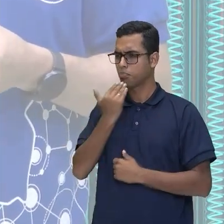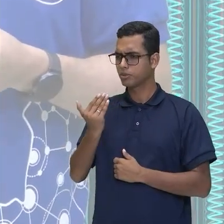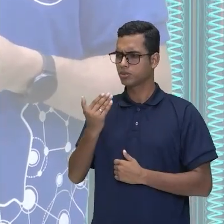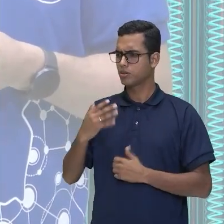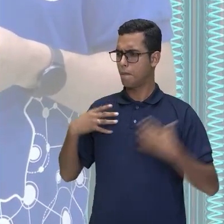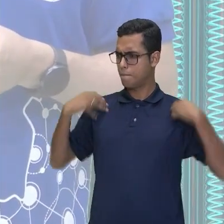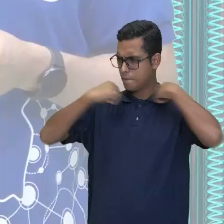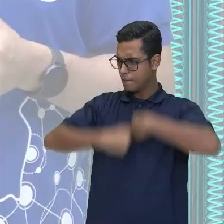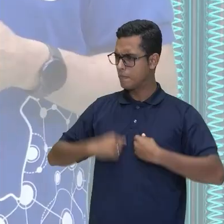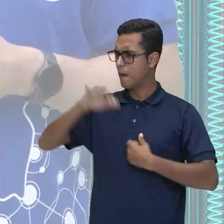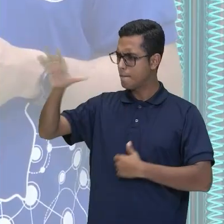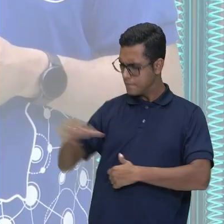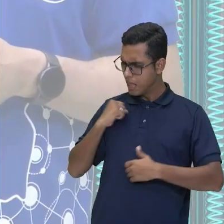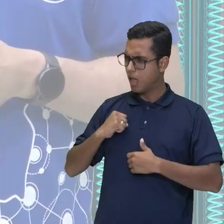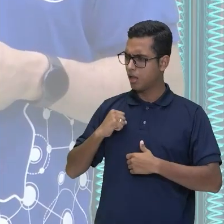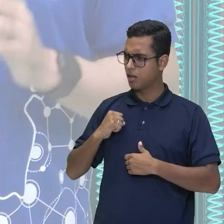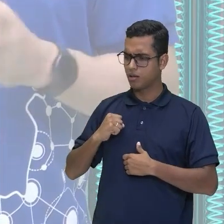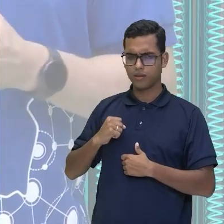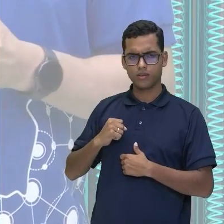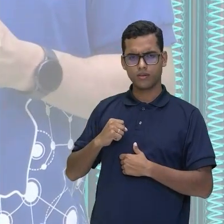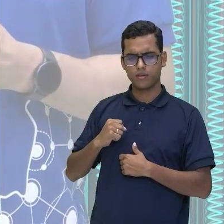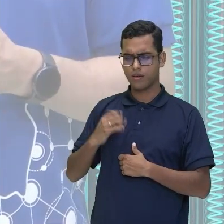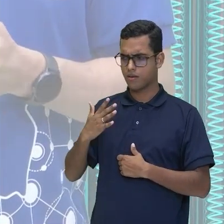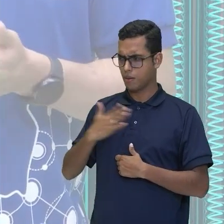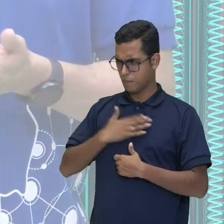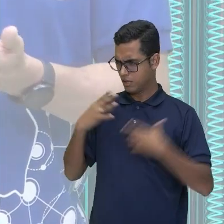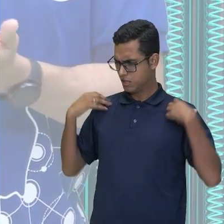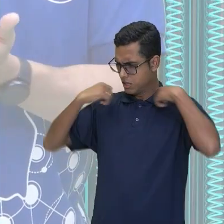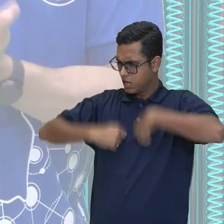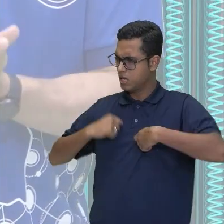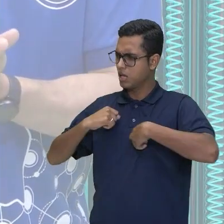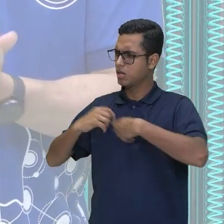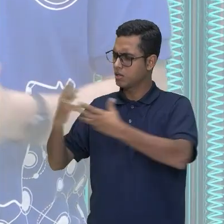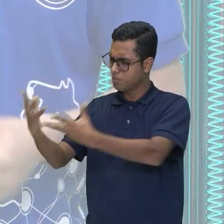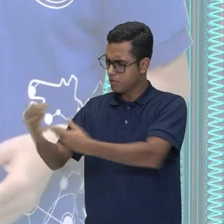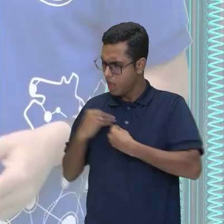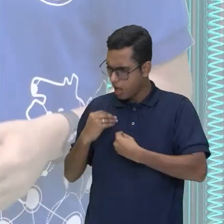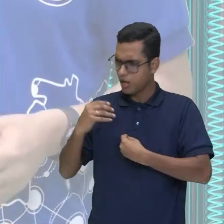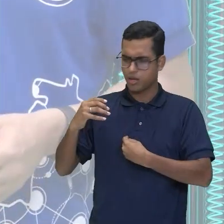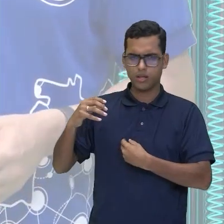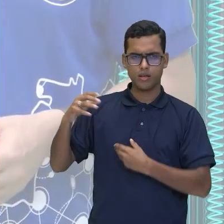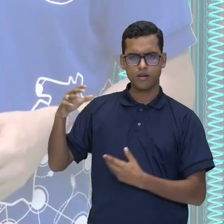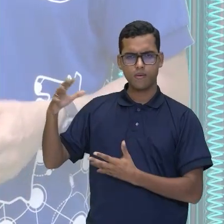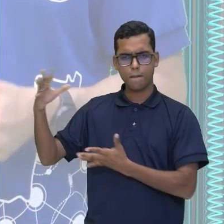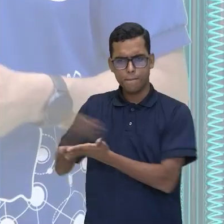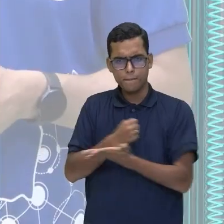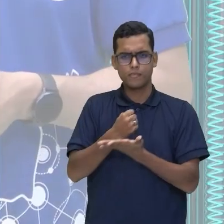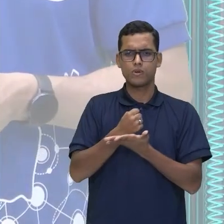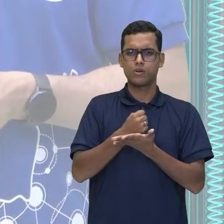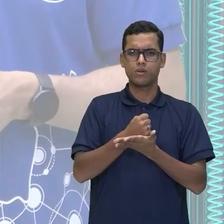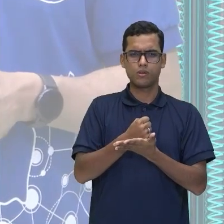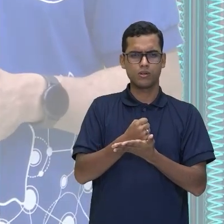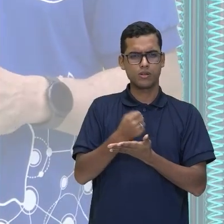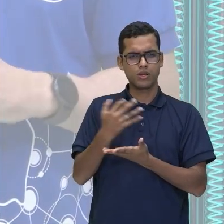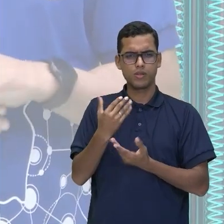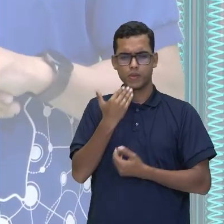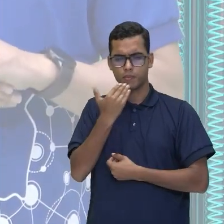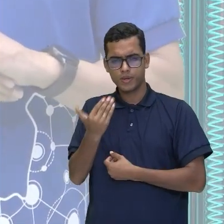sendo enfático e estou sendo rude. Como que eu poderia fazer esse mesmo pedido sendo mais educado? Olha